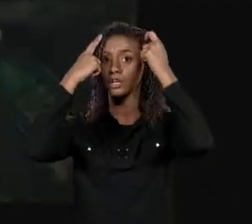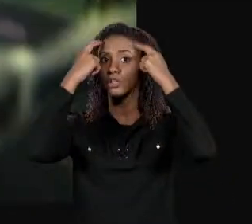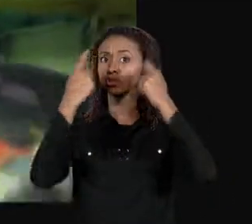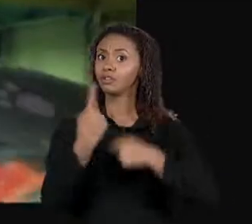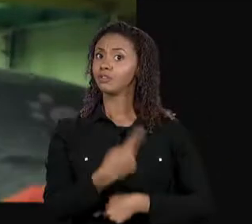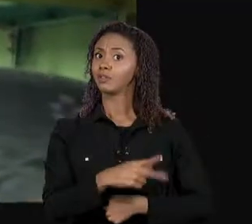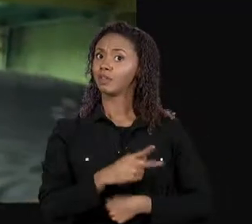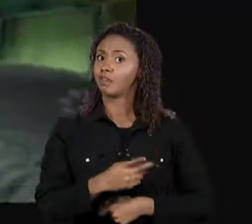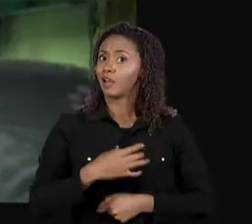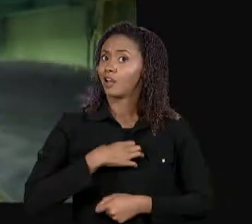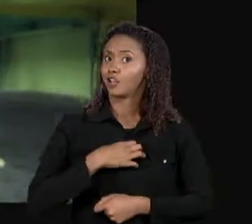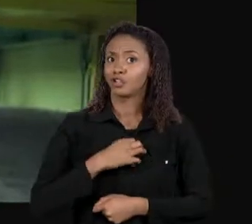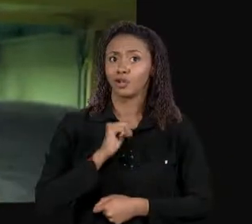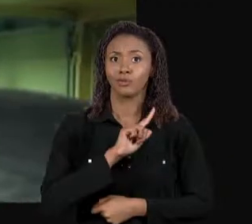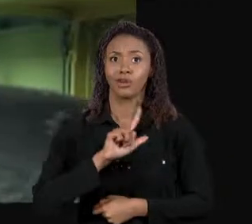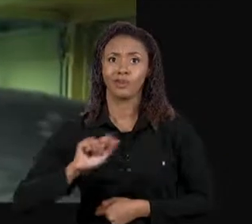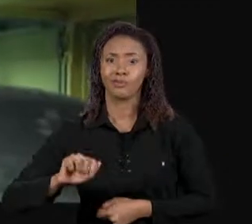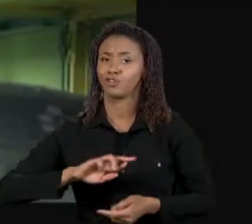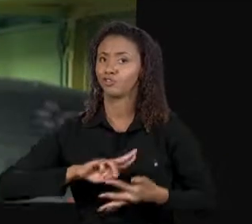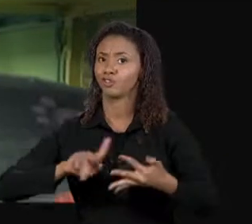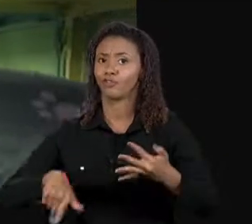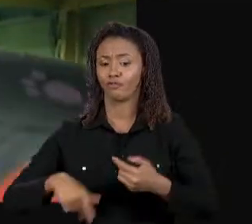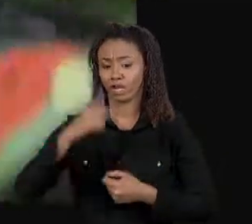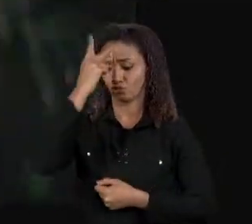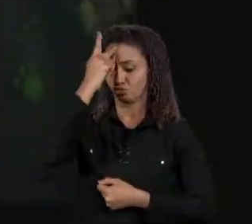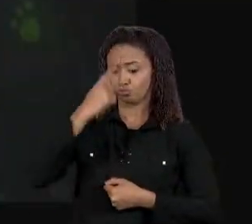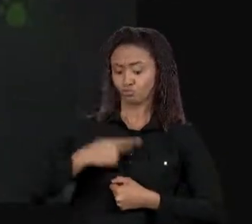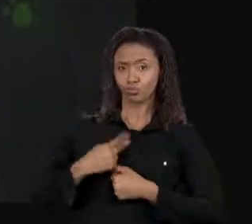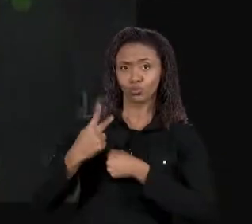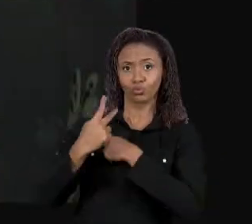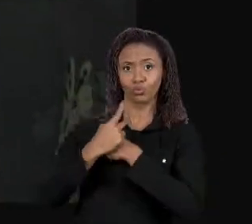diferentes linguagens, do cuidado de si, né?